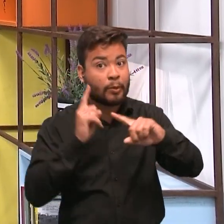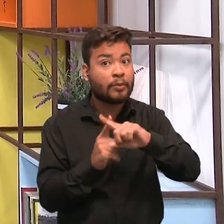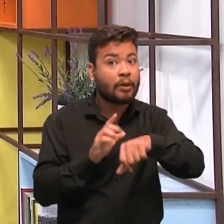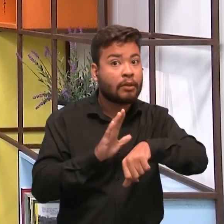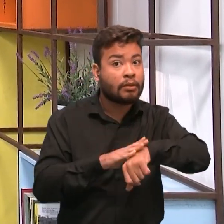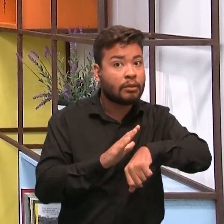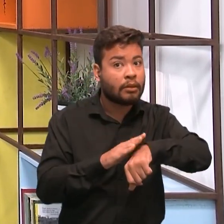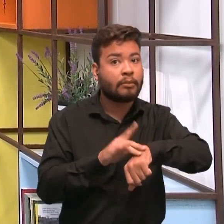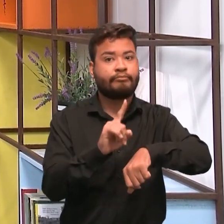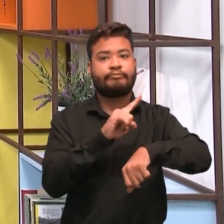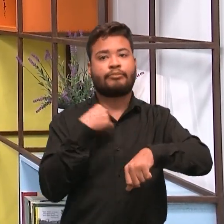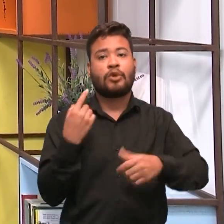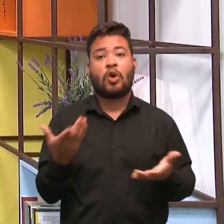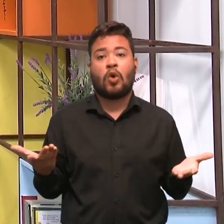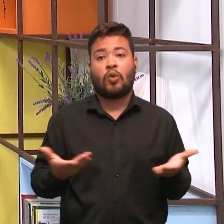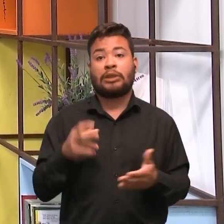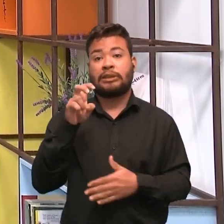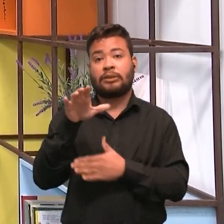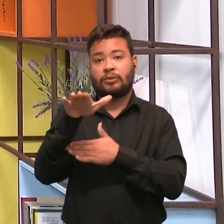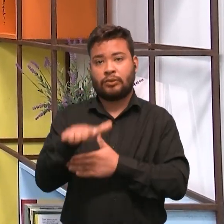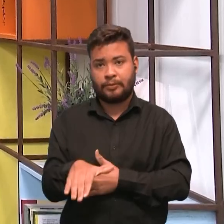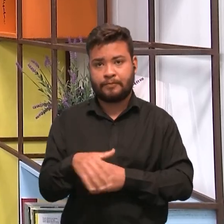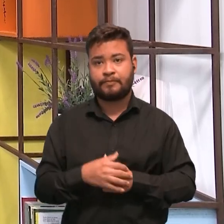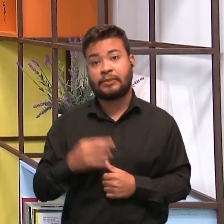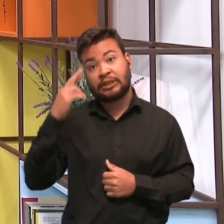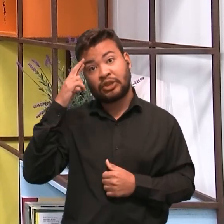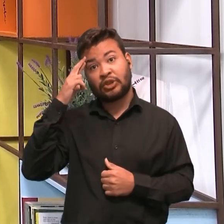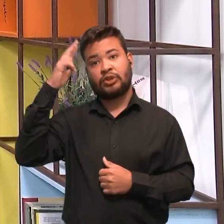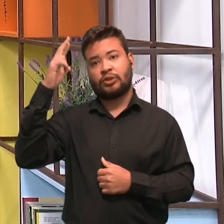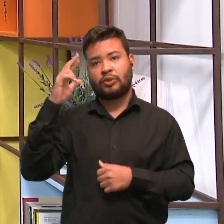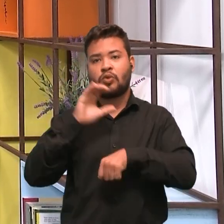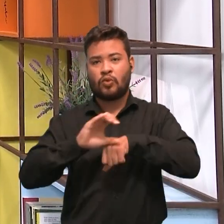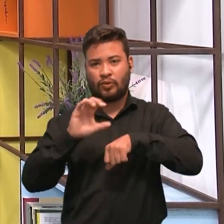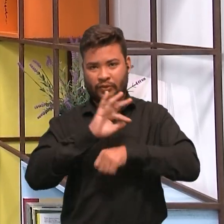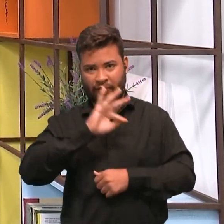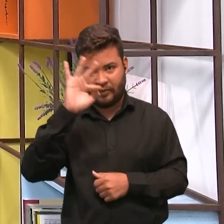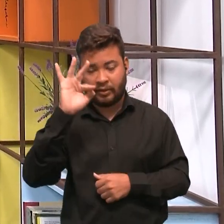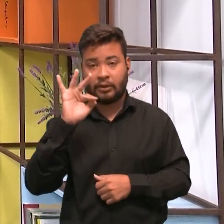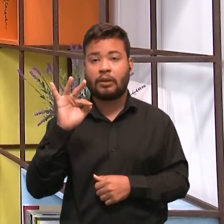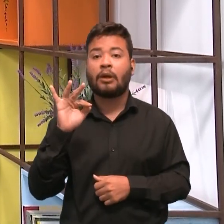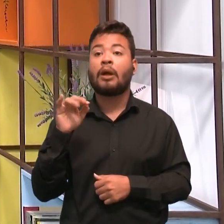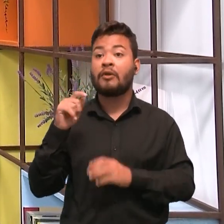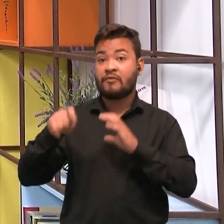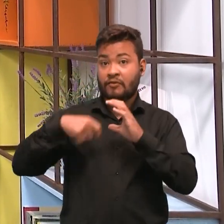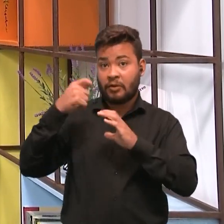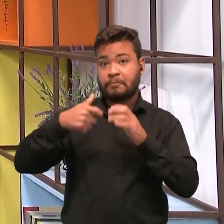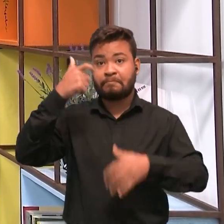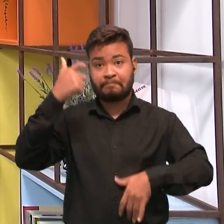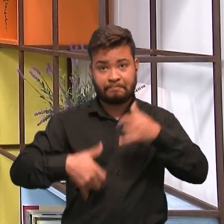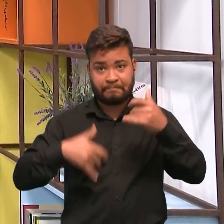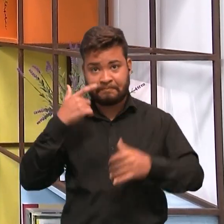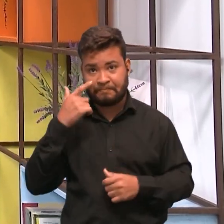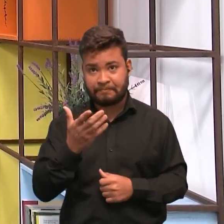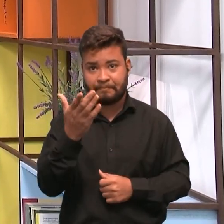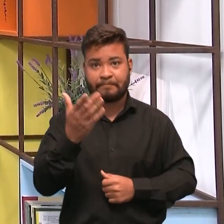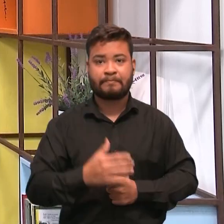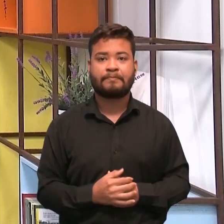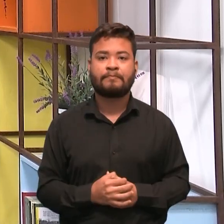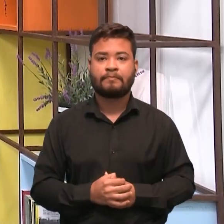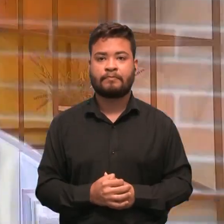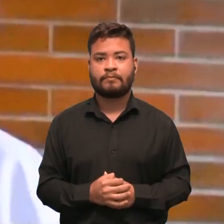pesquisa sobre o que o pessoal da museologia, naquela época chamava, eu não sei se chamam até hoje, mas que naquela época chamava